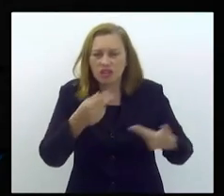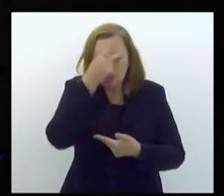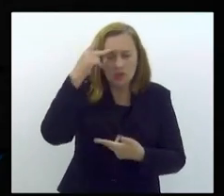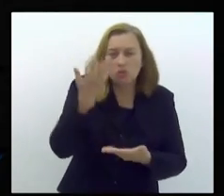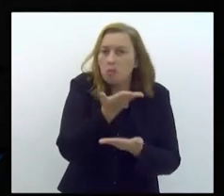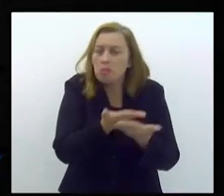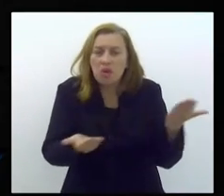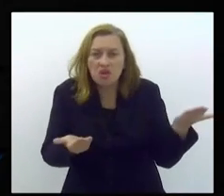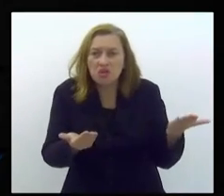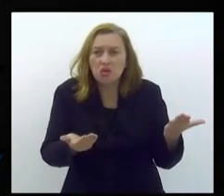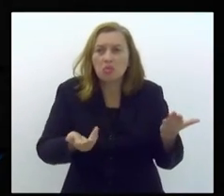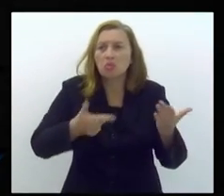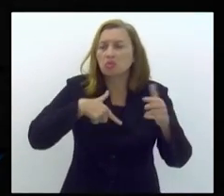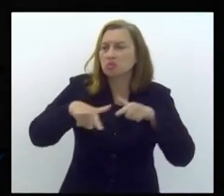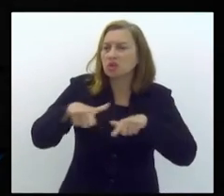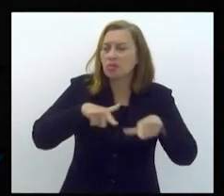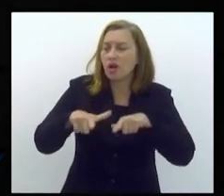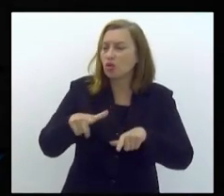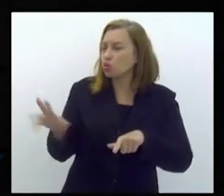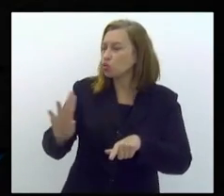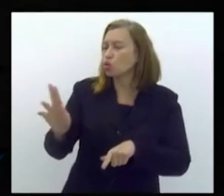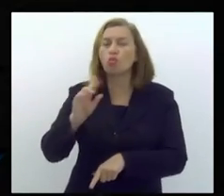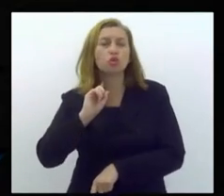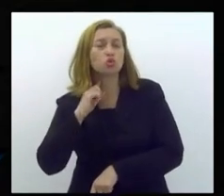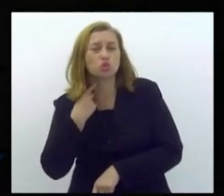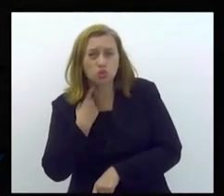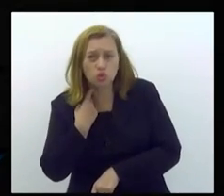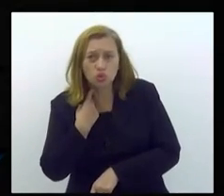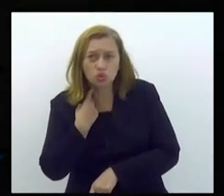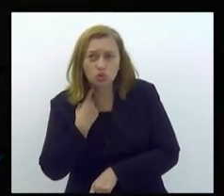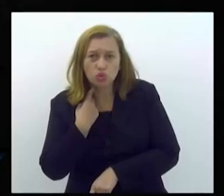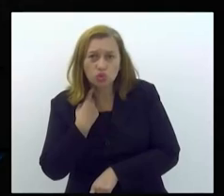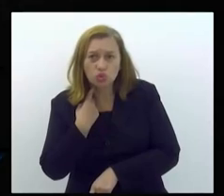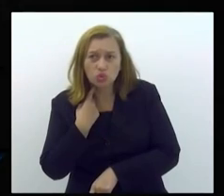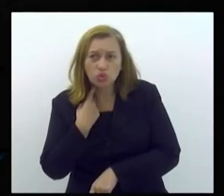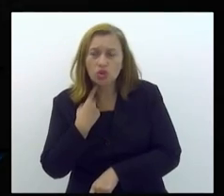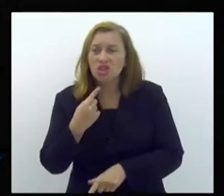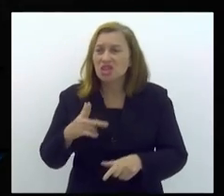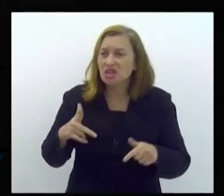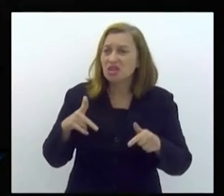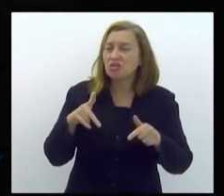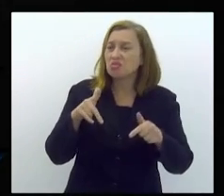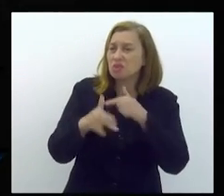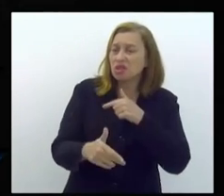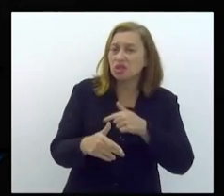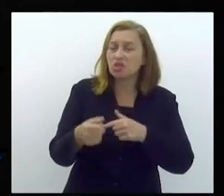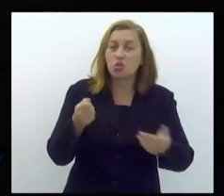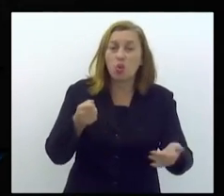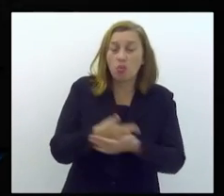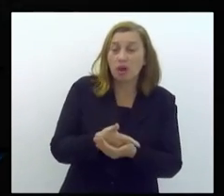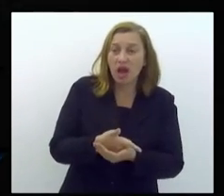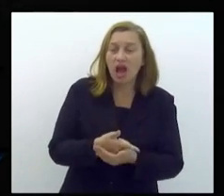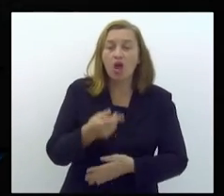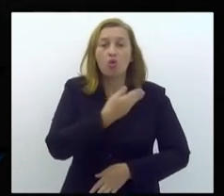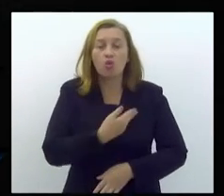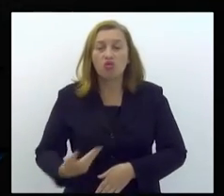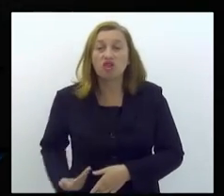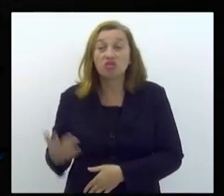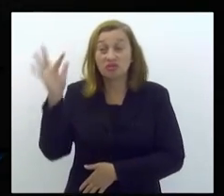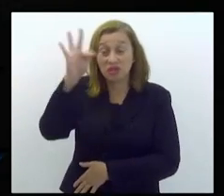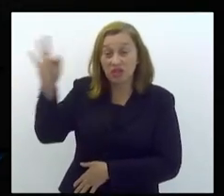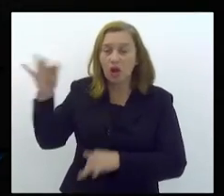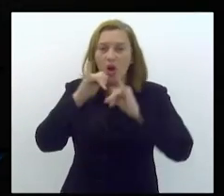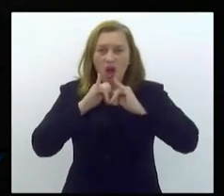que ficou com o nome sujo no Serasa impedido de fazer compra o governo federal